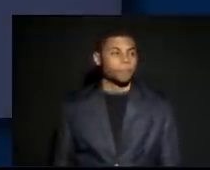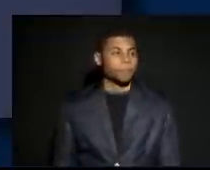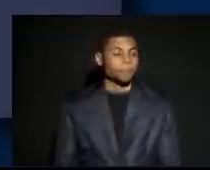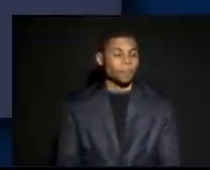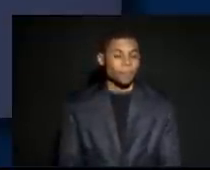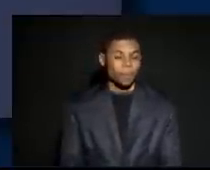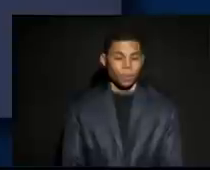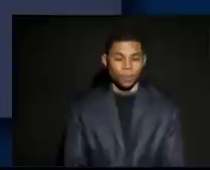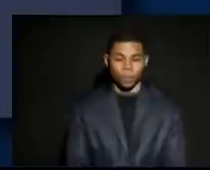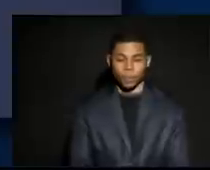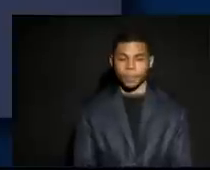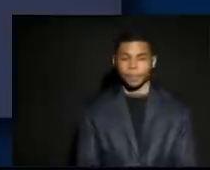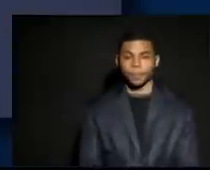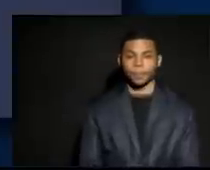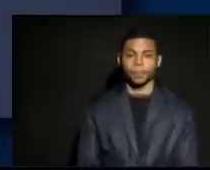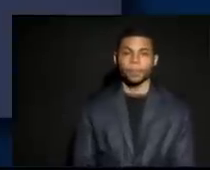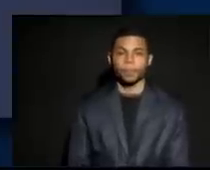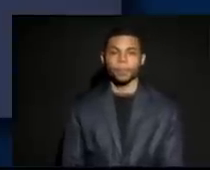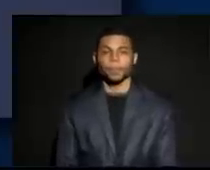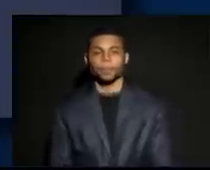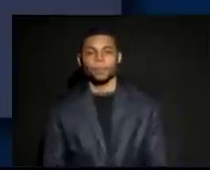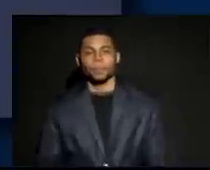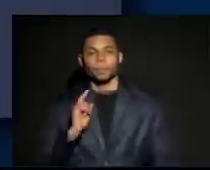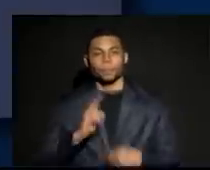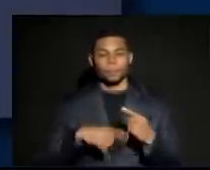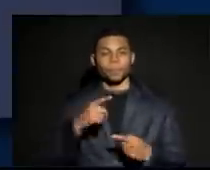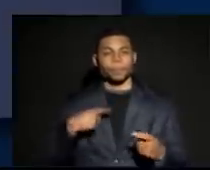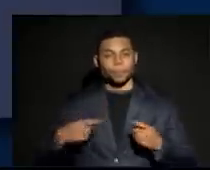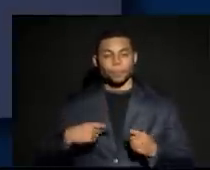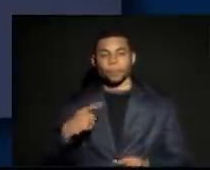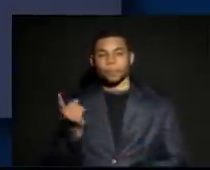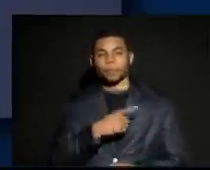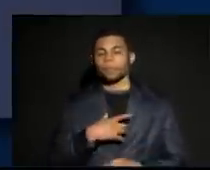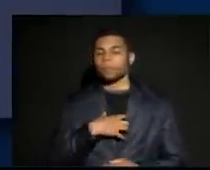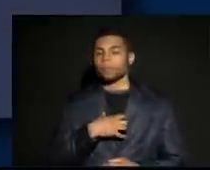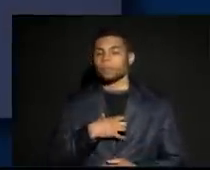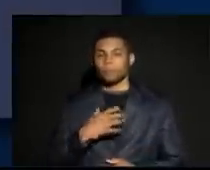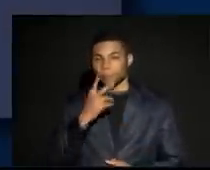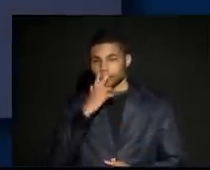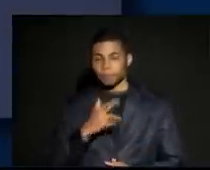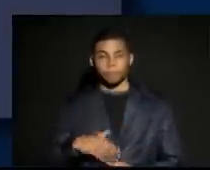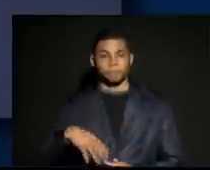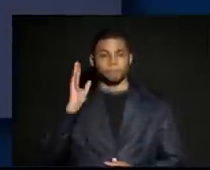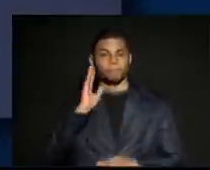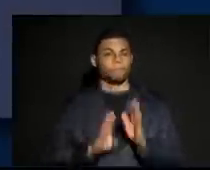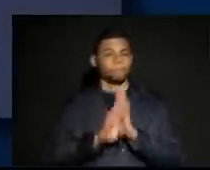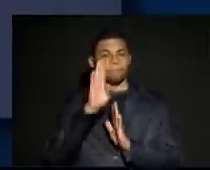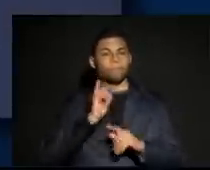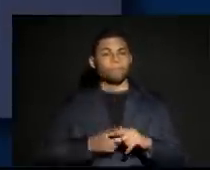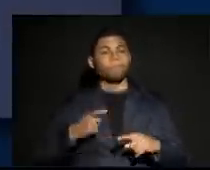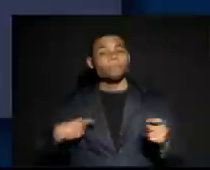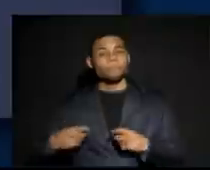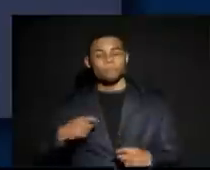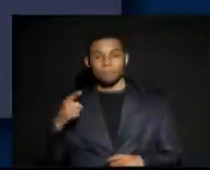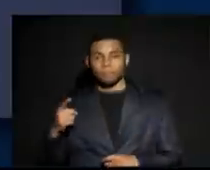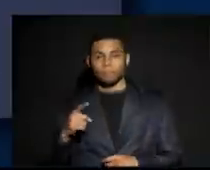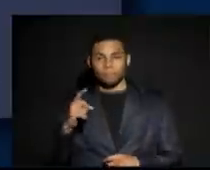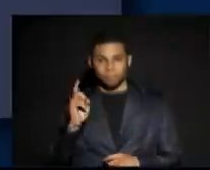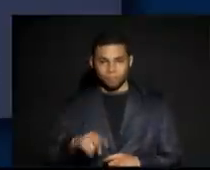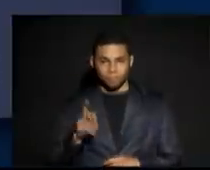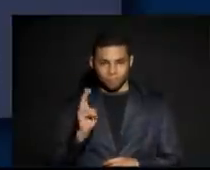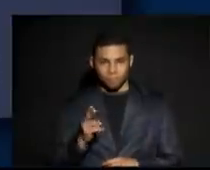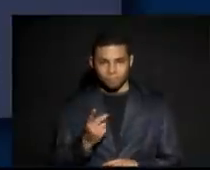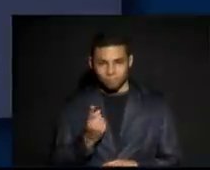demais e quando veio a guerra e se essa sensação se estrapolou porque a guerra ela não precisa